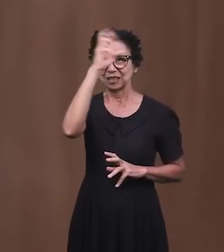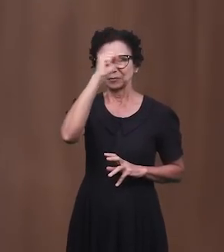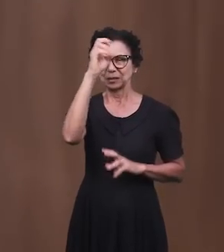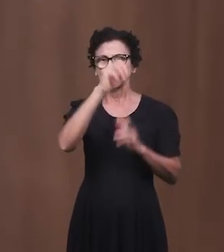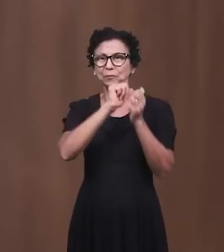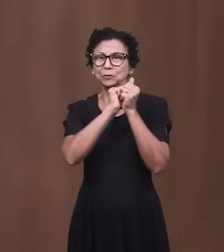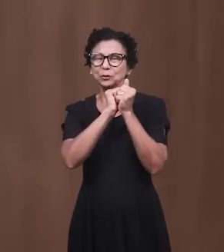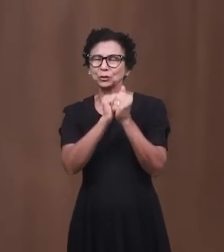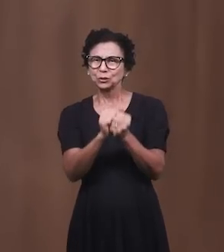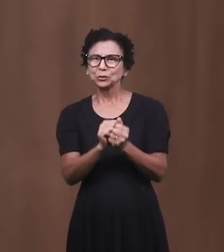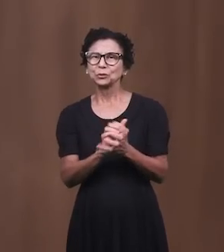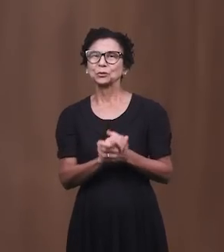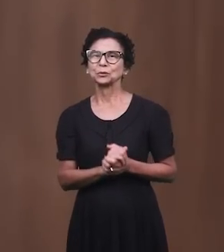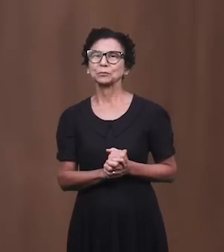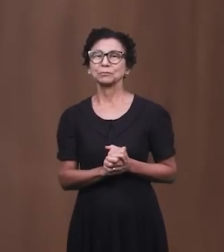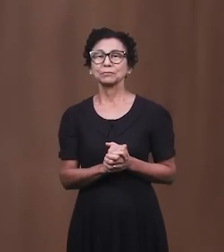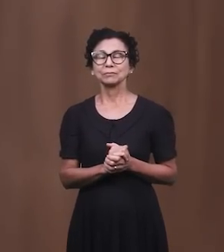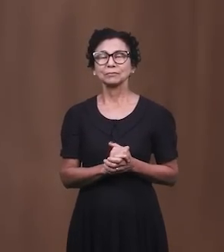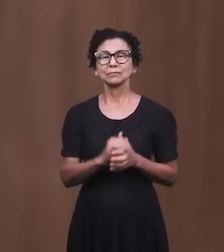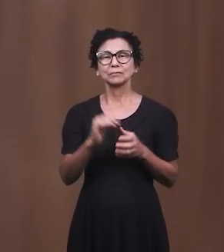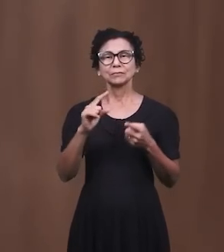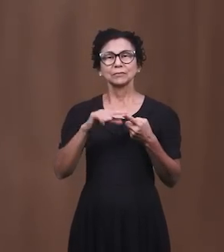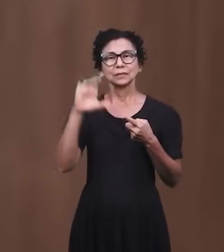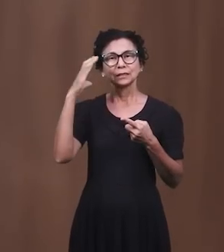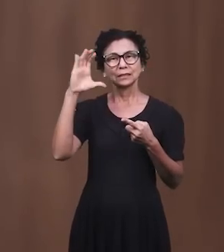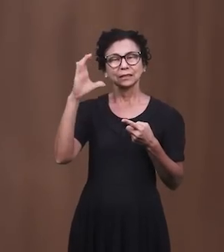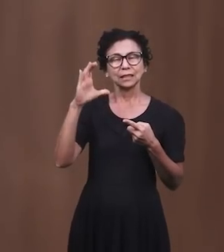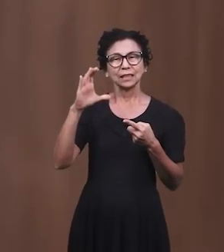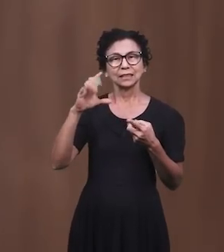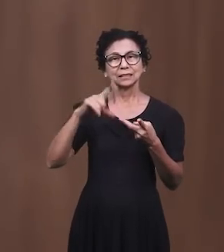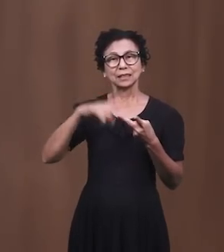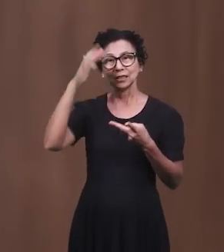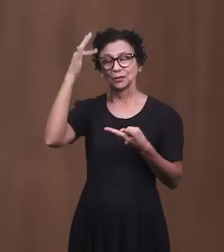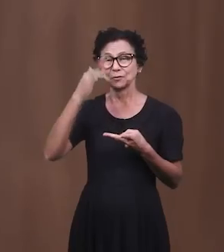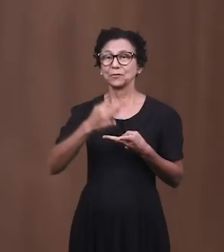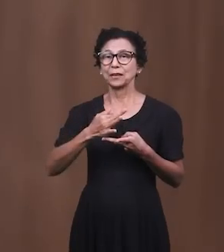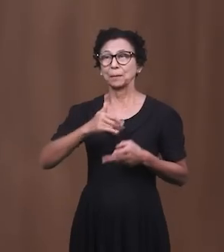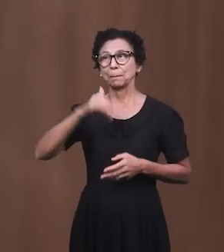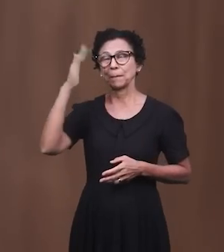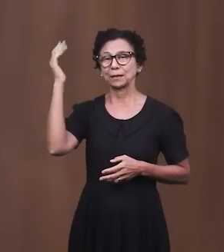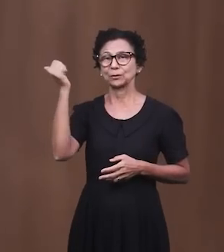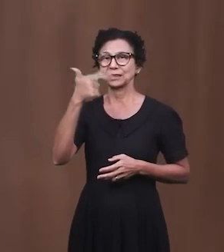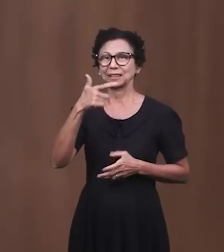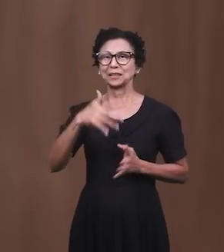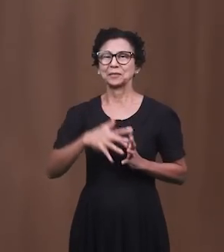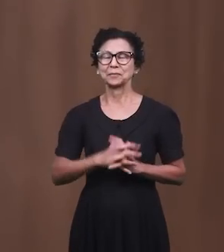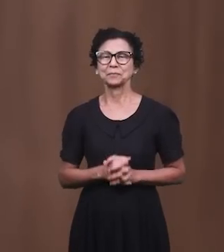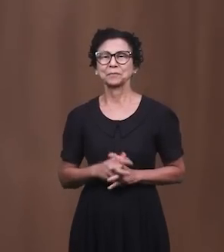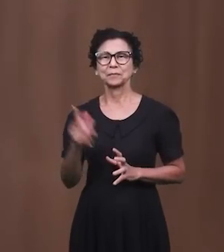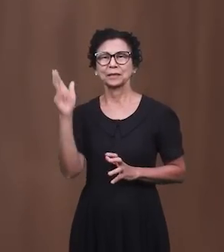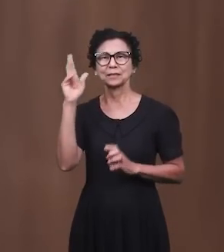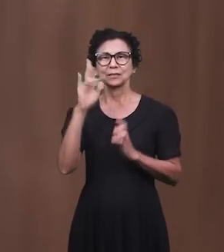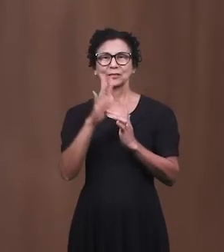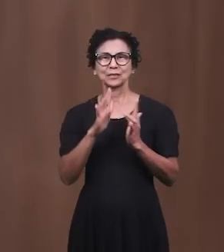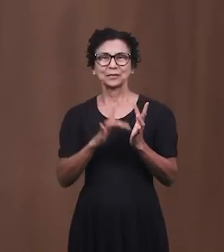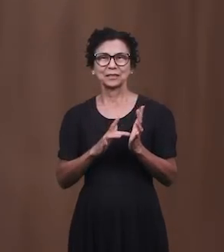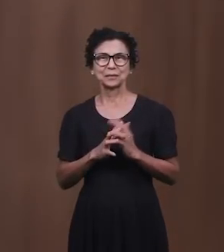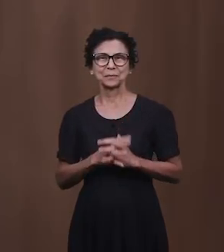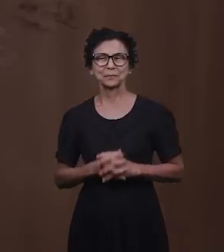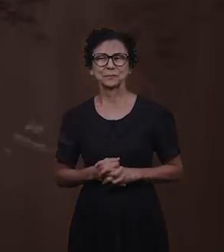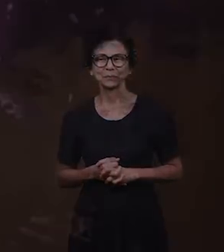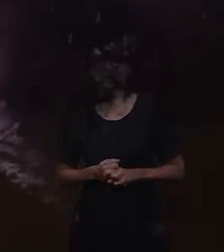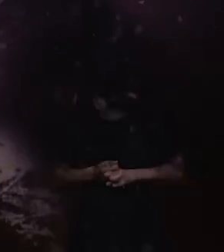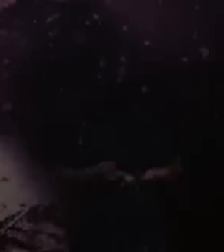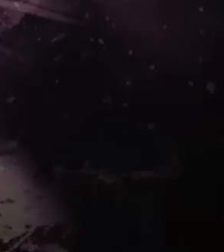aprendermos juntos mais a respeito da ciência, mas acima de tudo da palavra do Senhor. A todos a paz do Senhor Jesus.